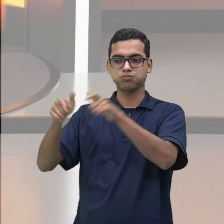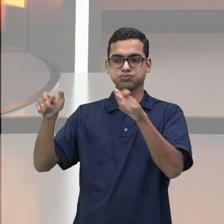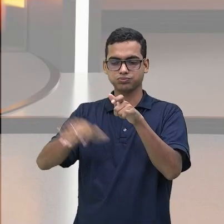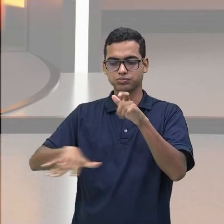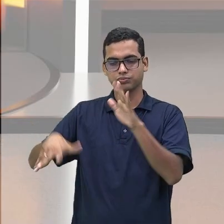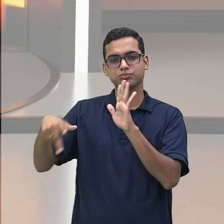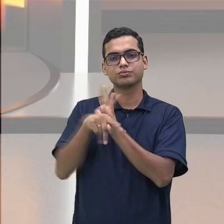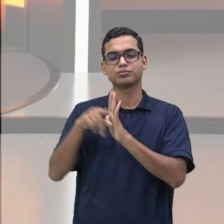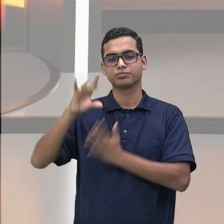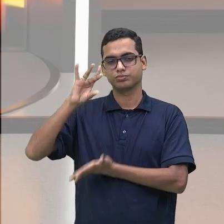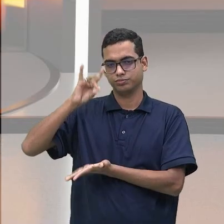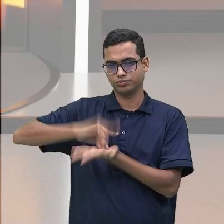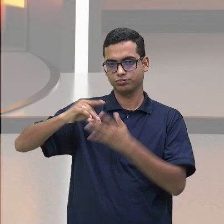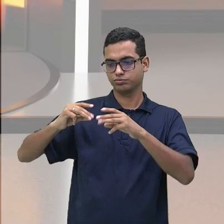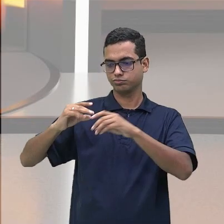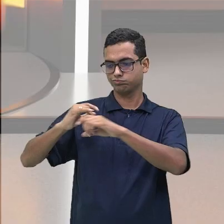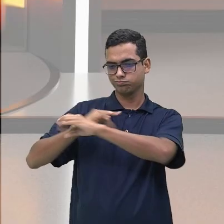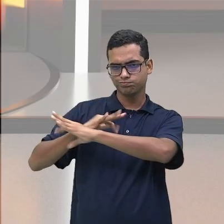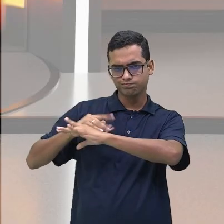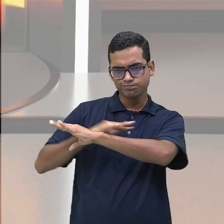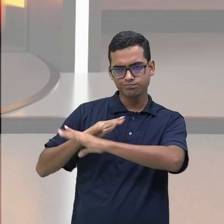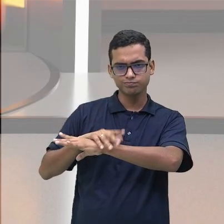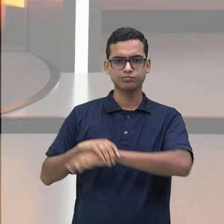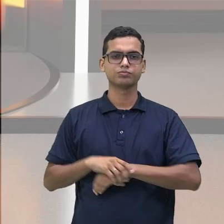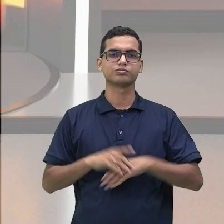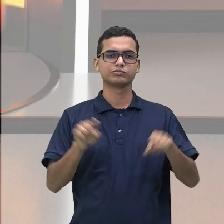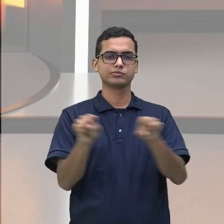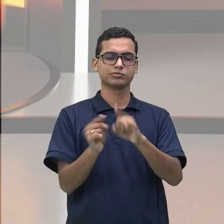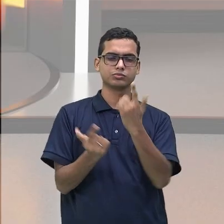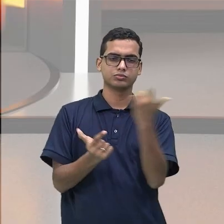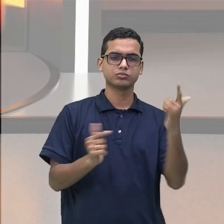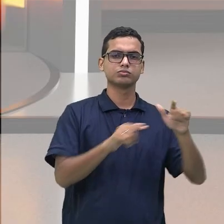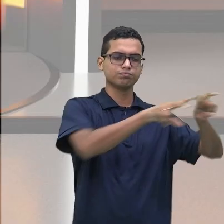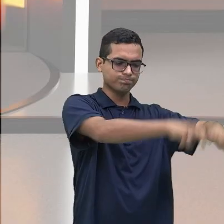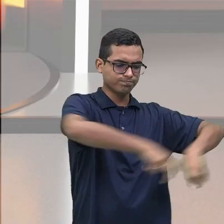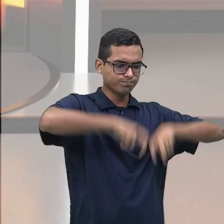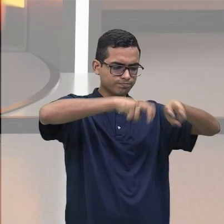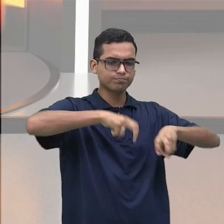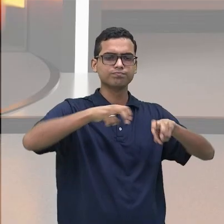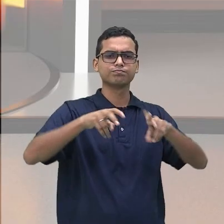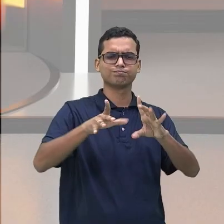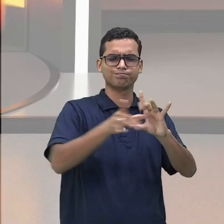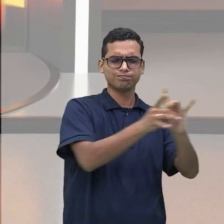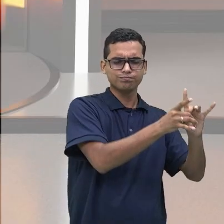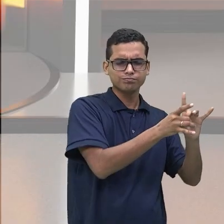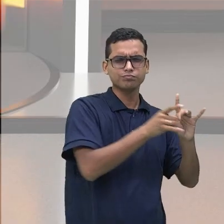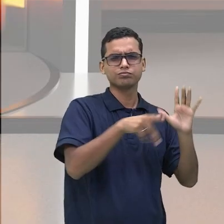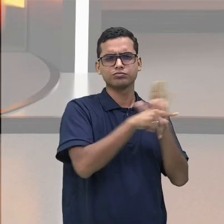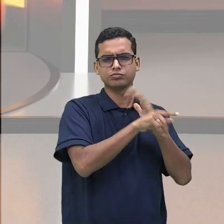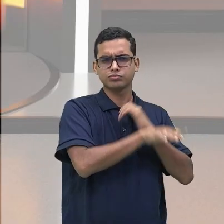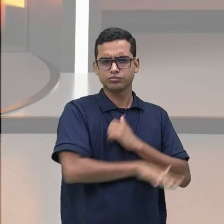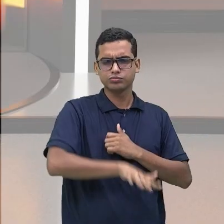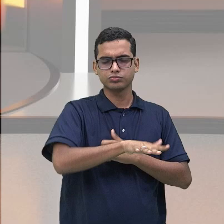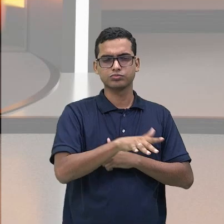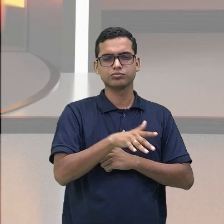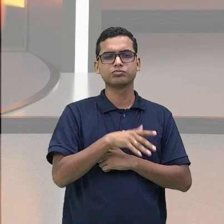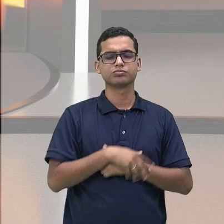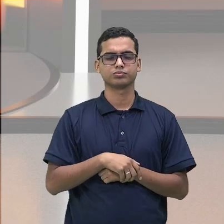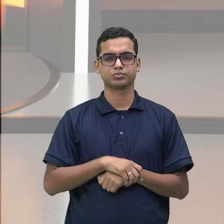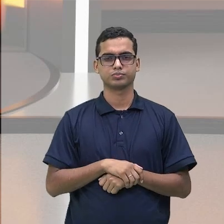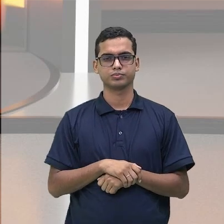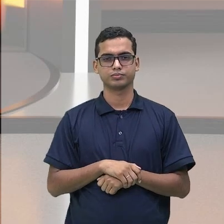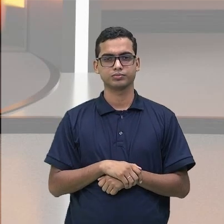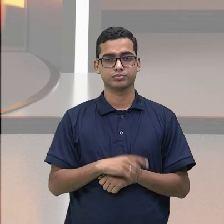tendo a presença, essa marcação, né, que liga às áreas rurais, tá? Tendo cidades muito